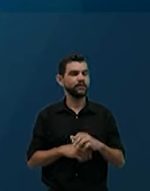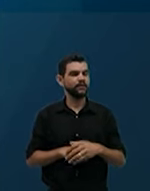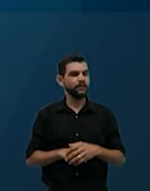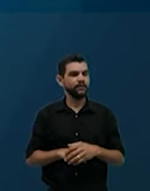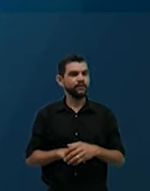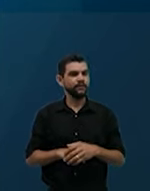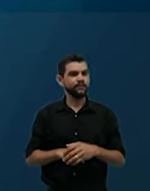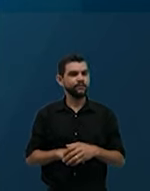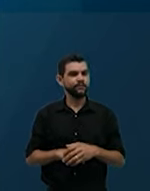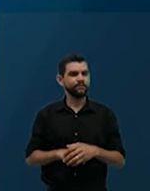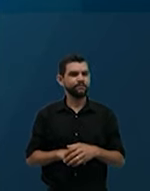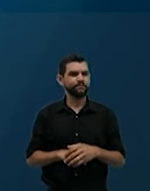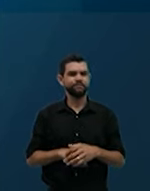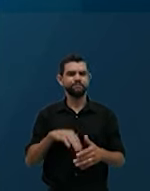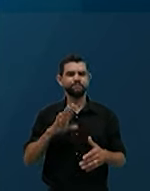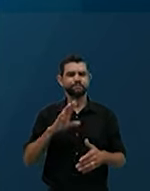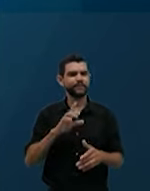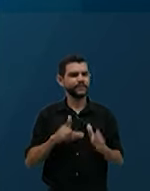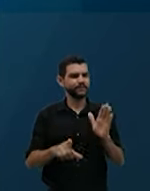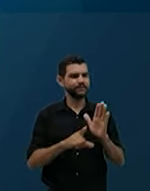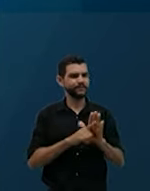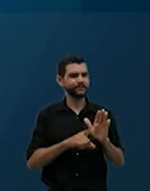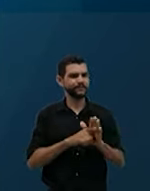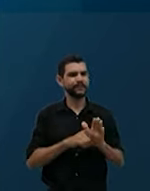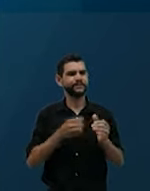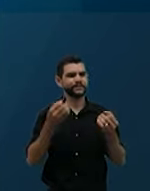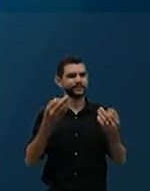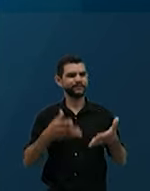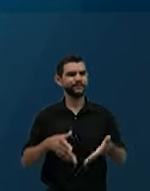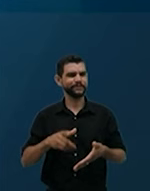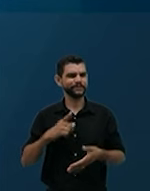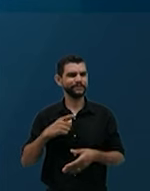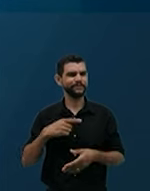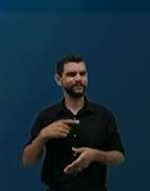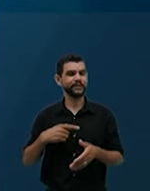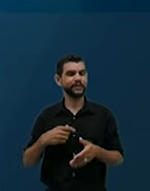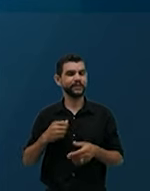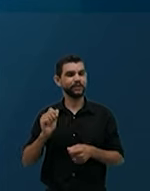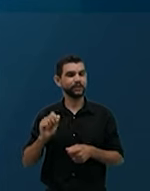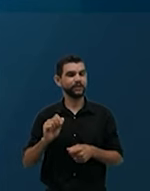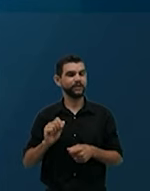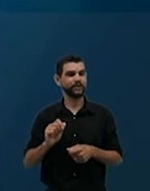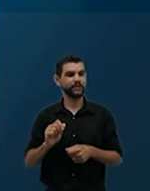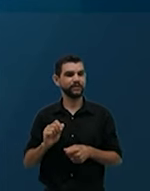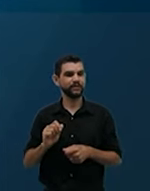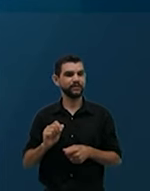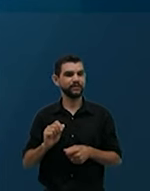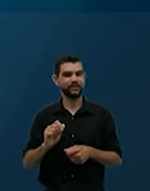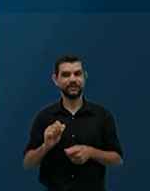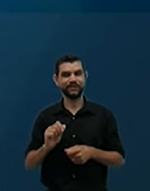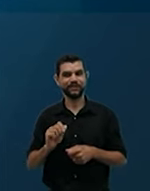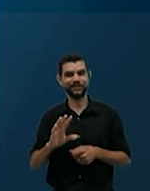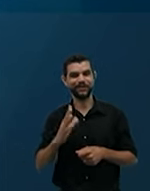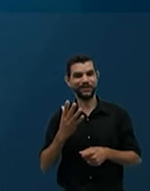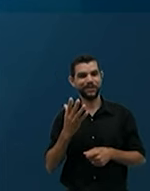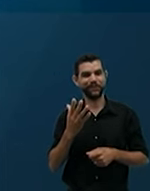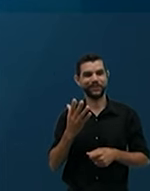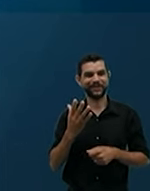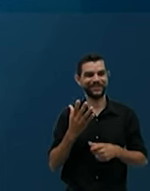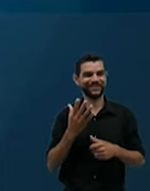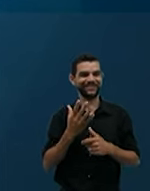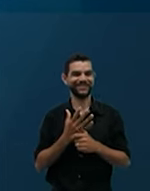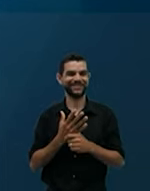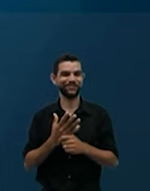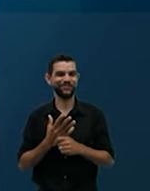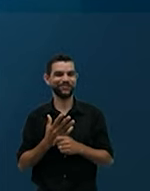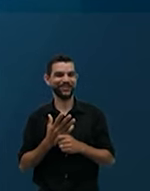a tese, aí aplica no caso concreto. O caso concreto, acidentalmente, era um mandado de segurança. Porque, senão,